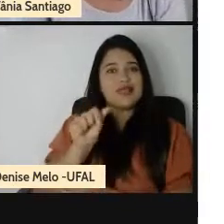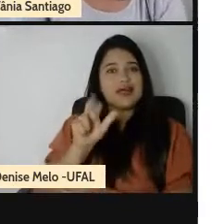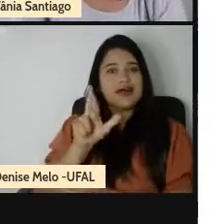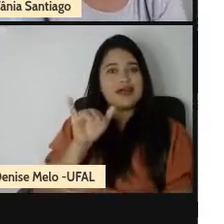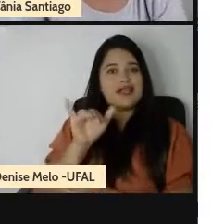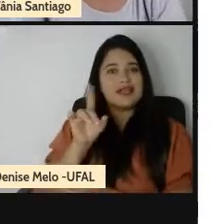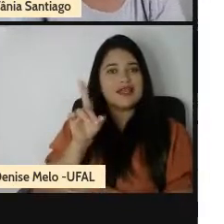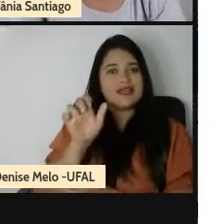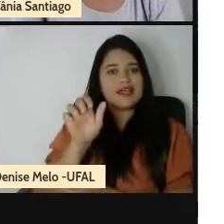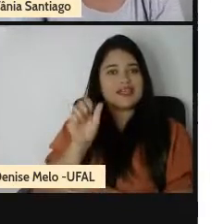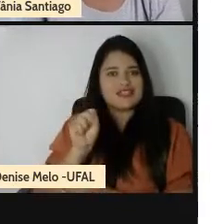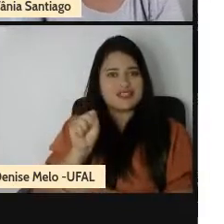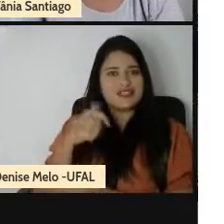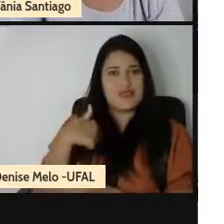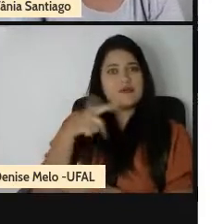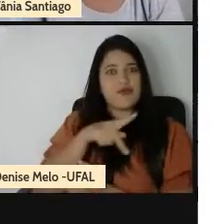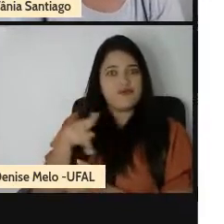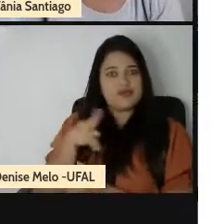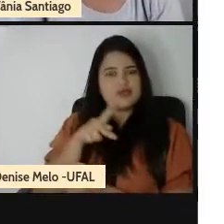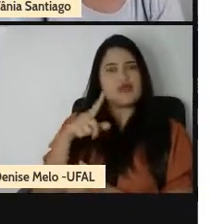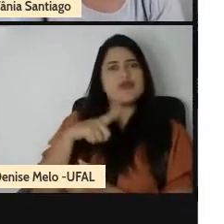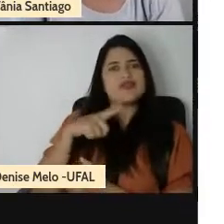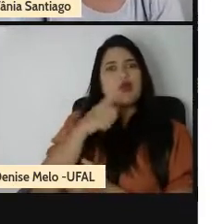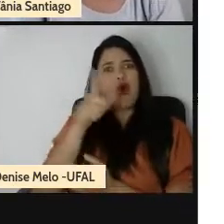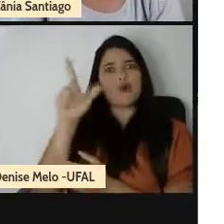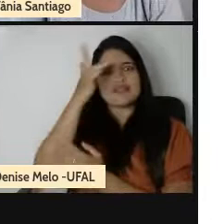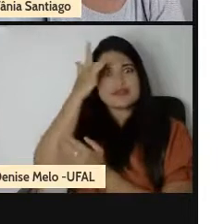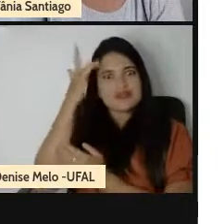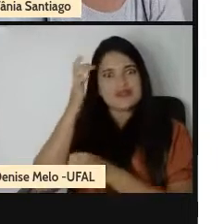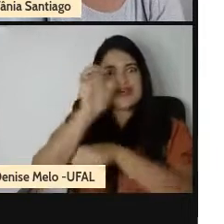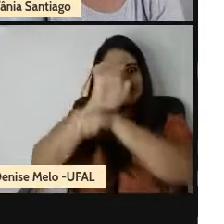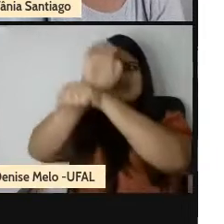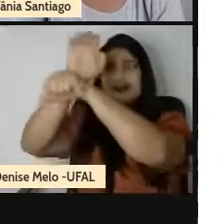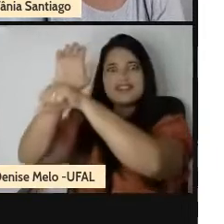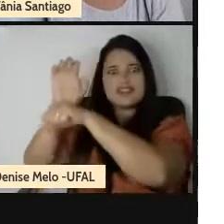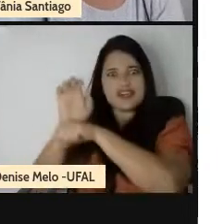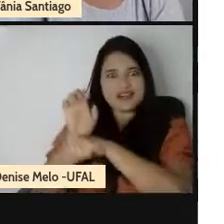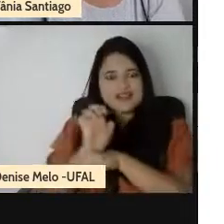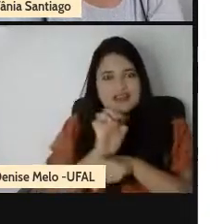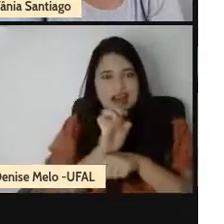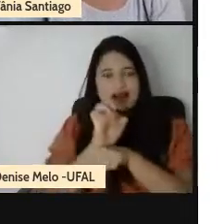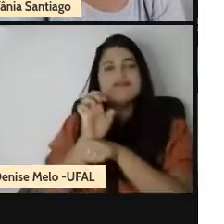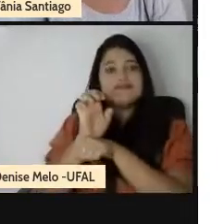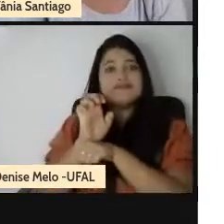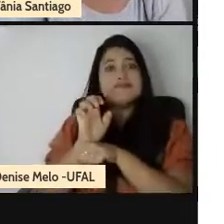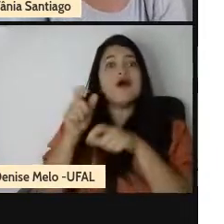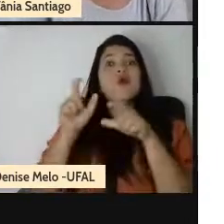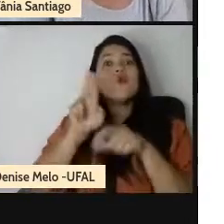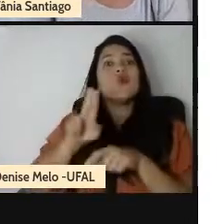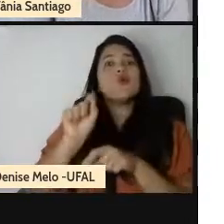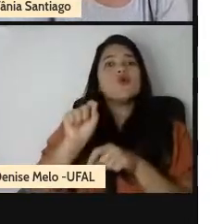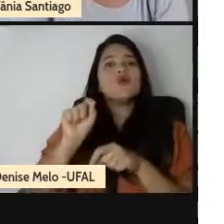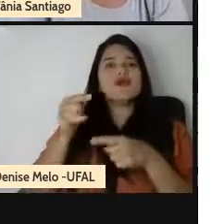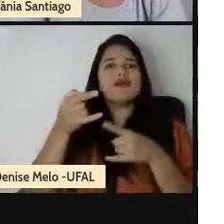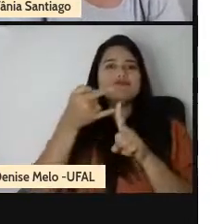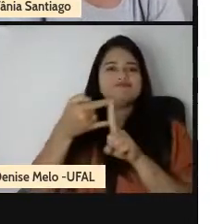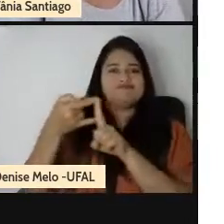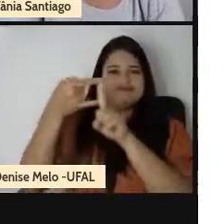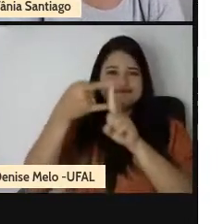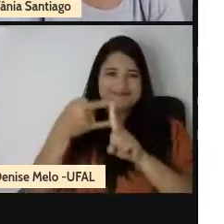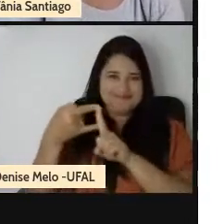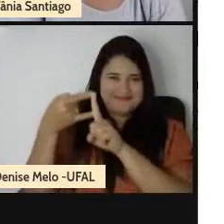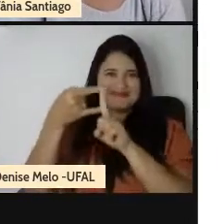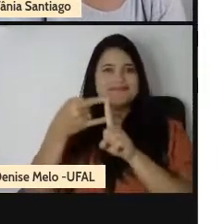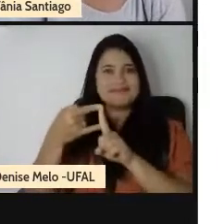com a participação de pessoas de outros estados por meio de videoconferência, e uma outra imagem de